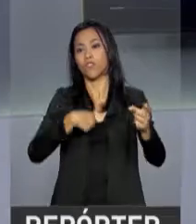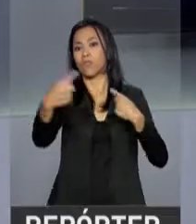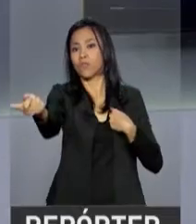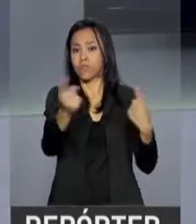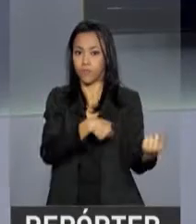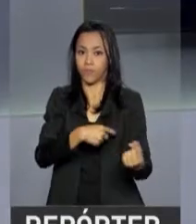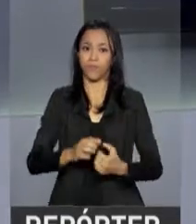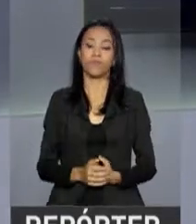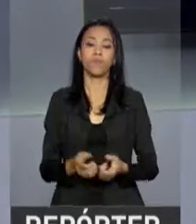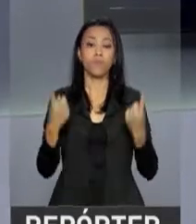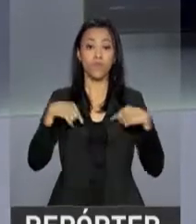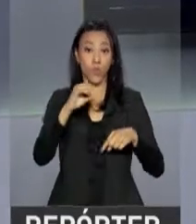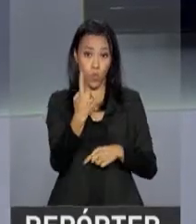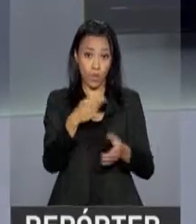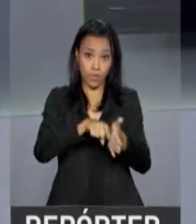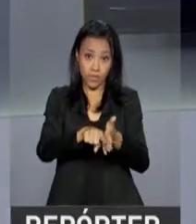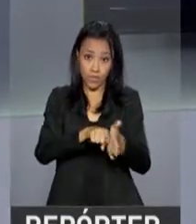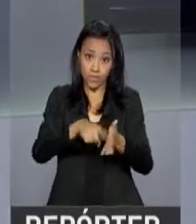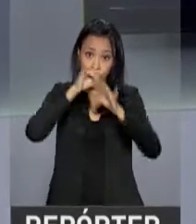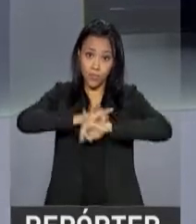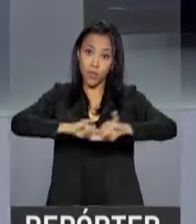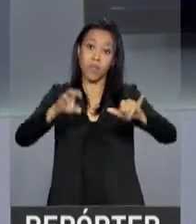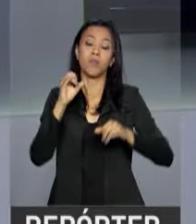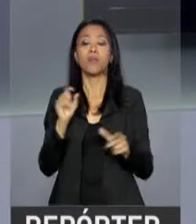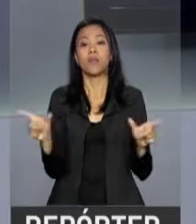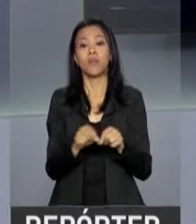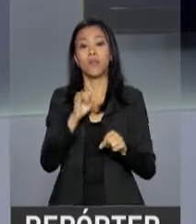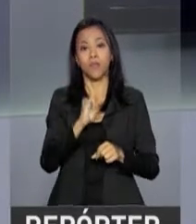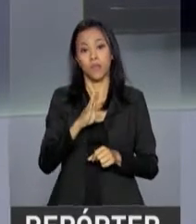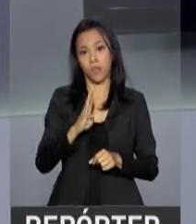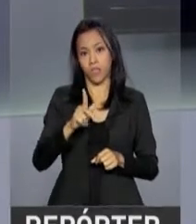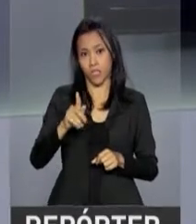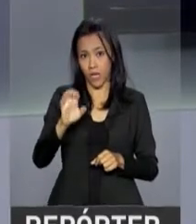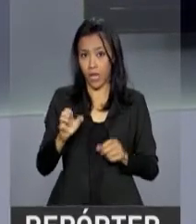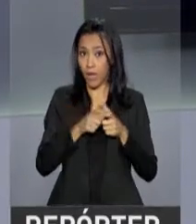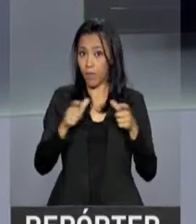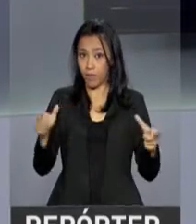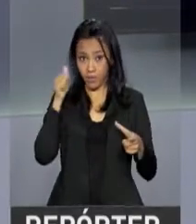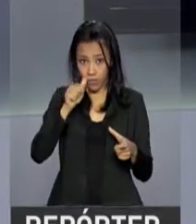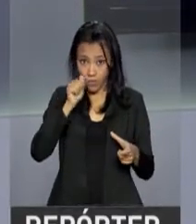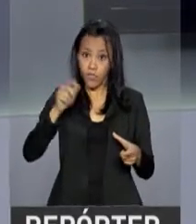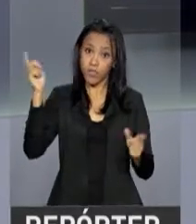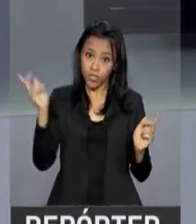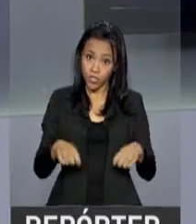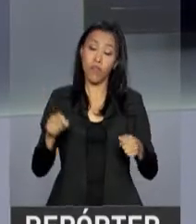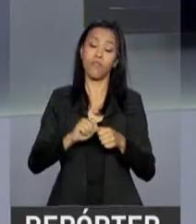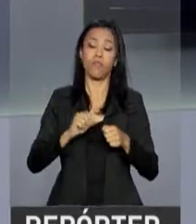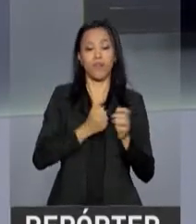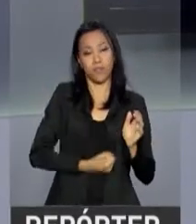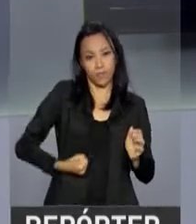e uma pesquisa divulgada pelo ibge é apontou que quase a totalidade das brasileiras já realizam o pré